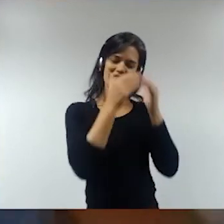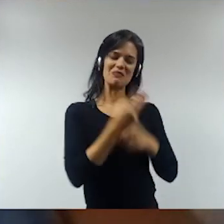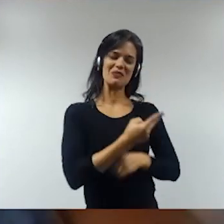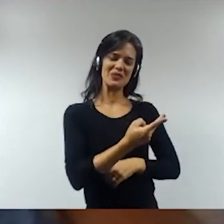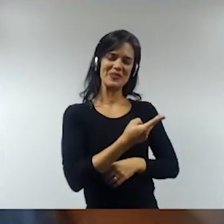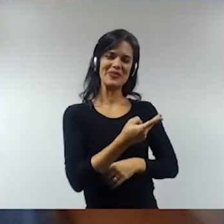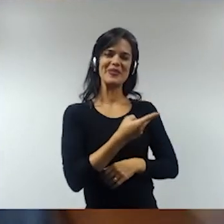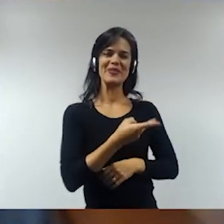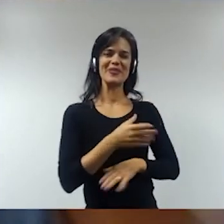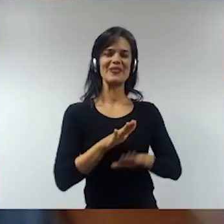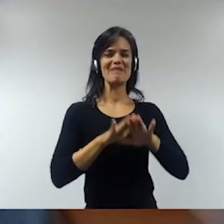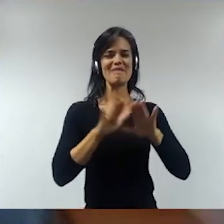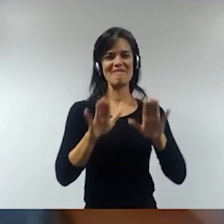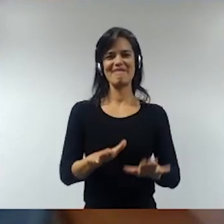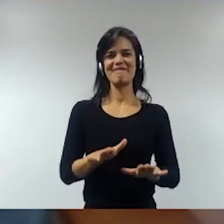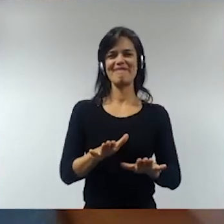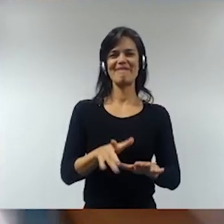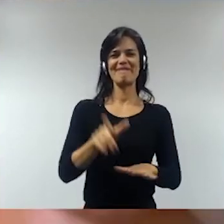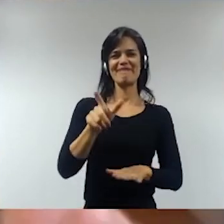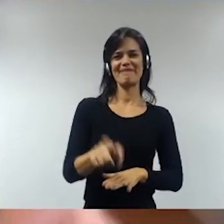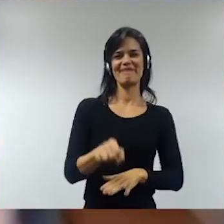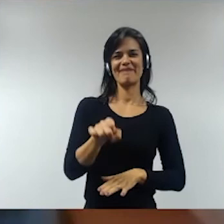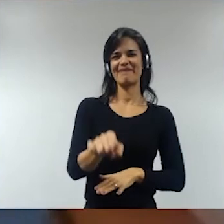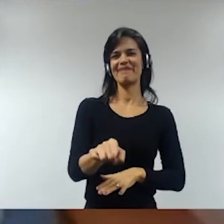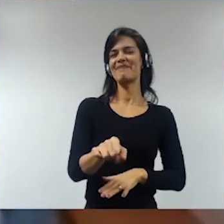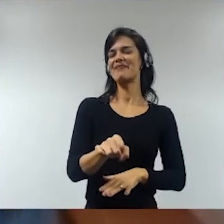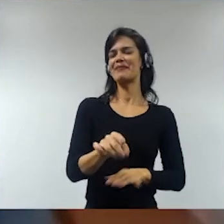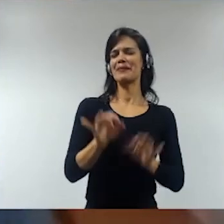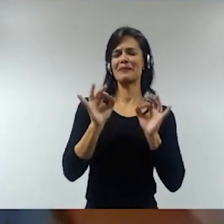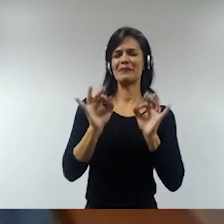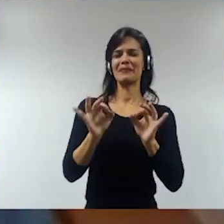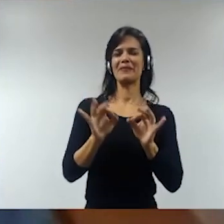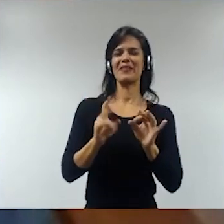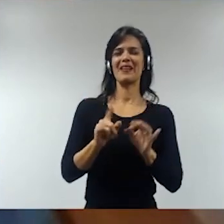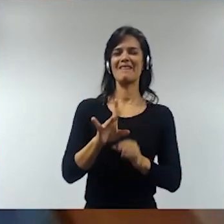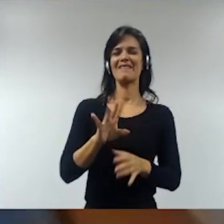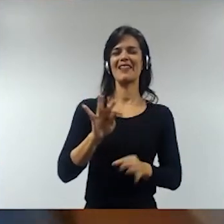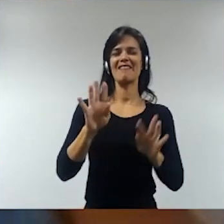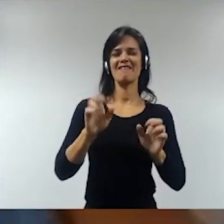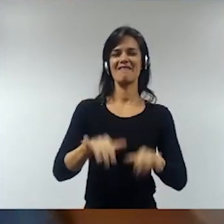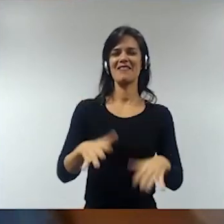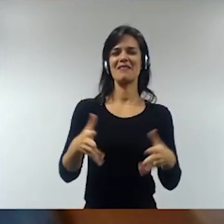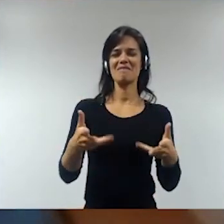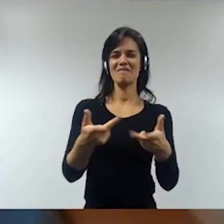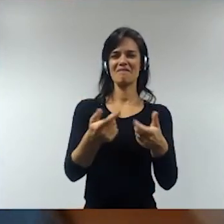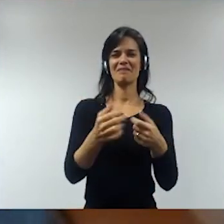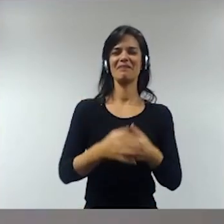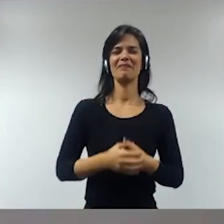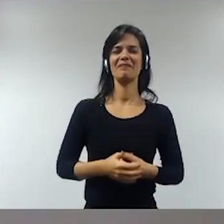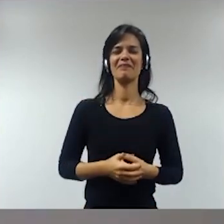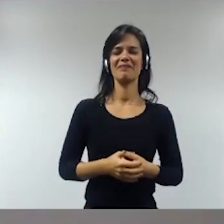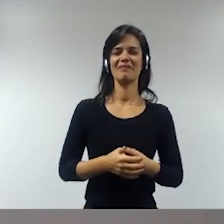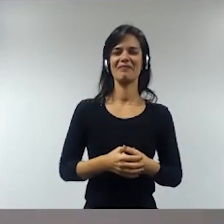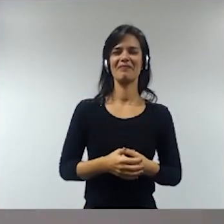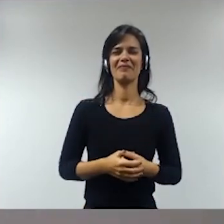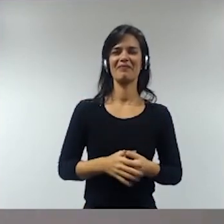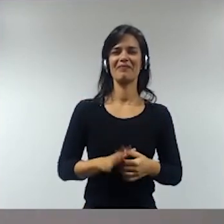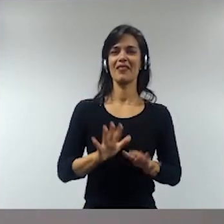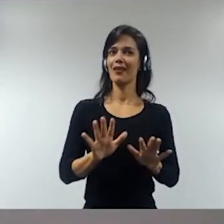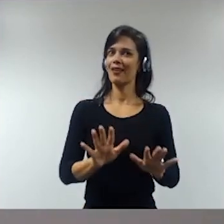Bruno Eric, mas ela veio fechar com chave de ouro esse painel. Nada, você deixou a